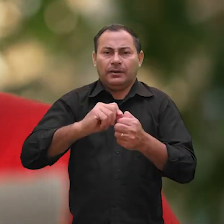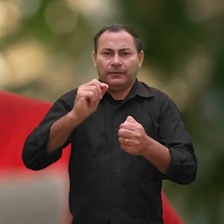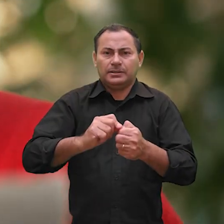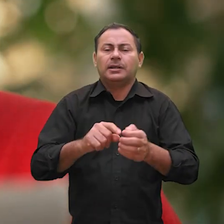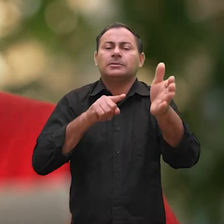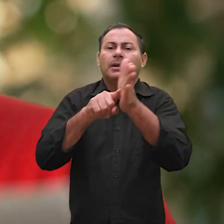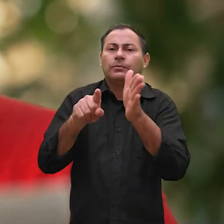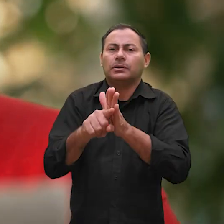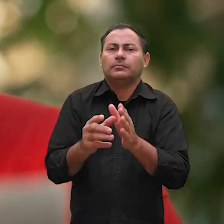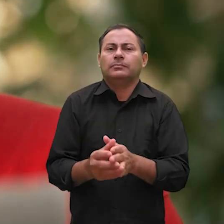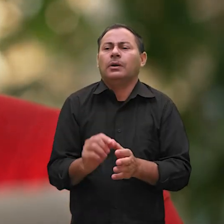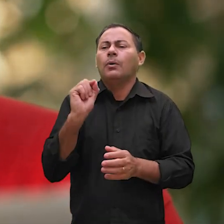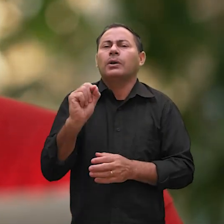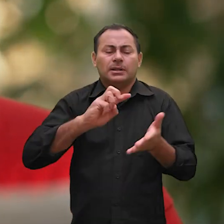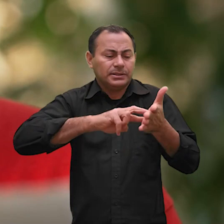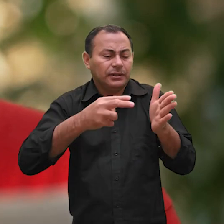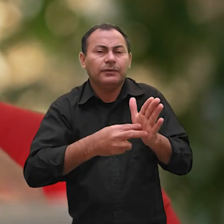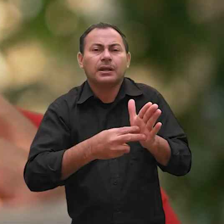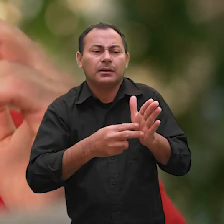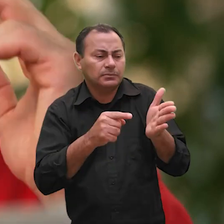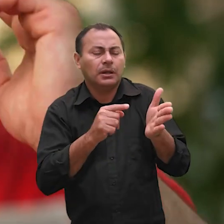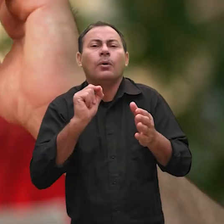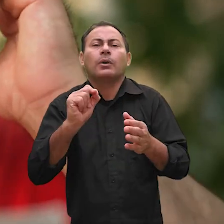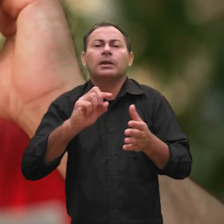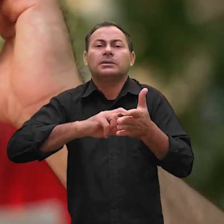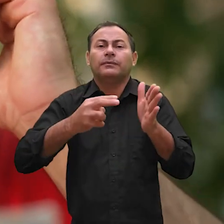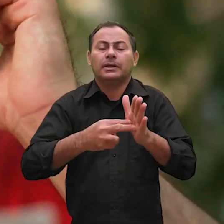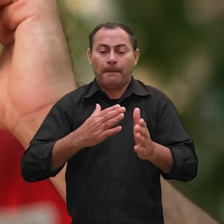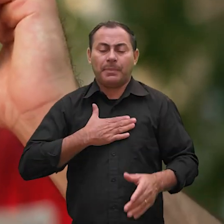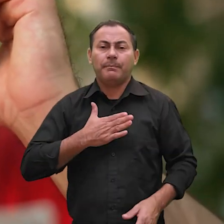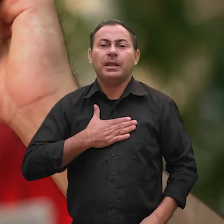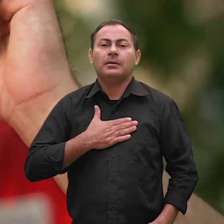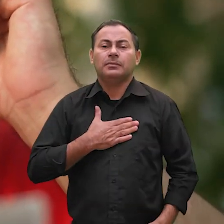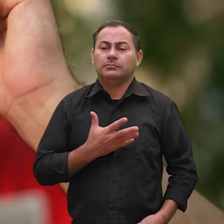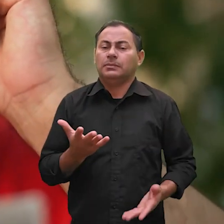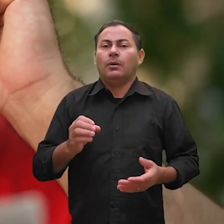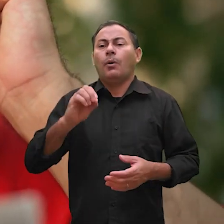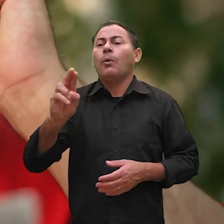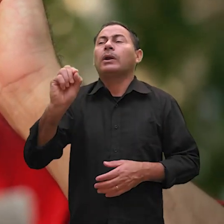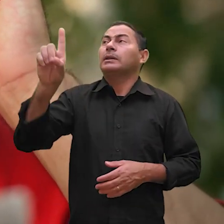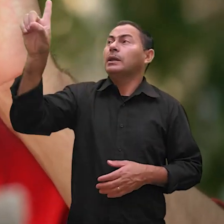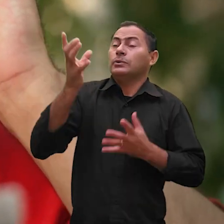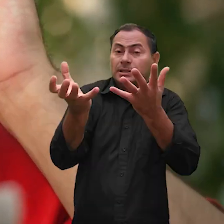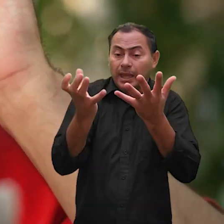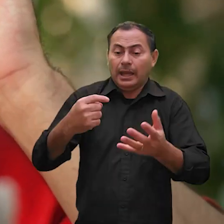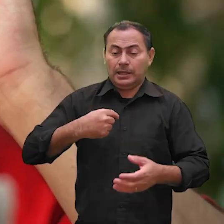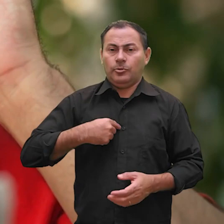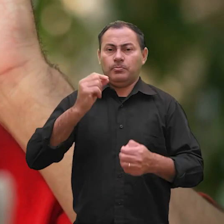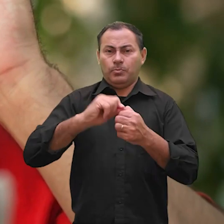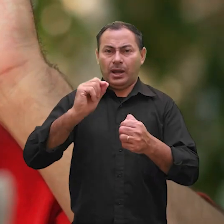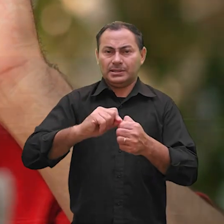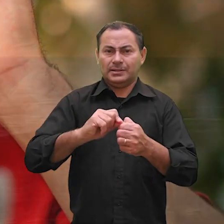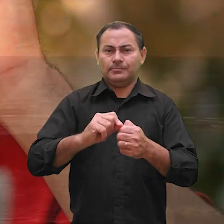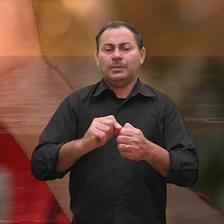lembre-se de fazer as seguintes perguntas. O que isso quer dizer? E o que isso significa para mim? Ou, o que Deus quer